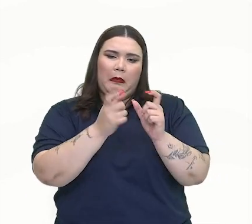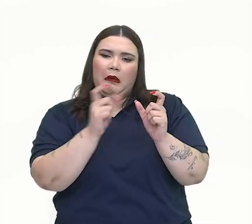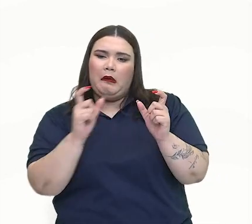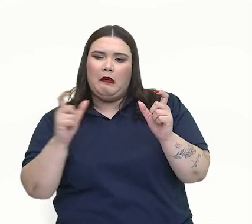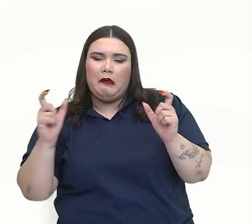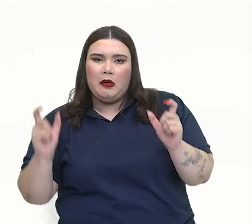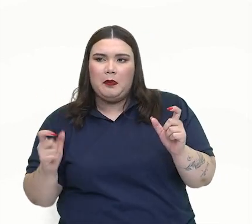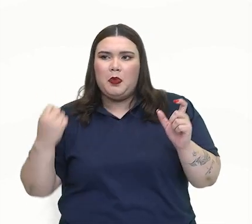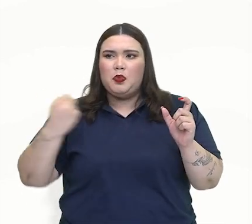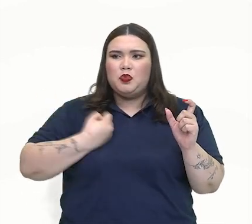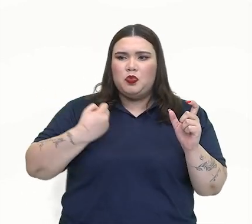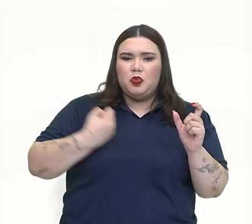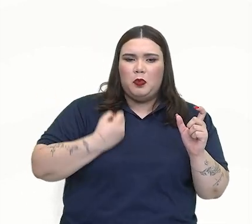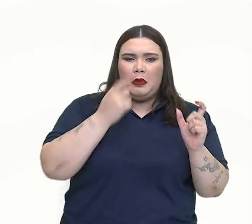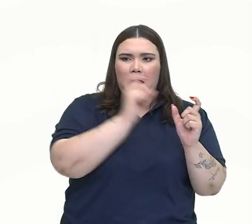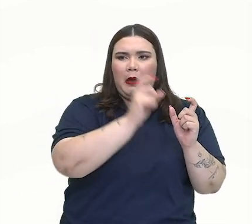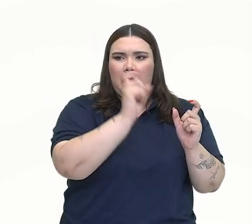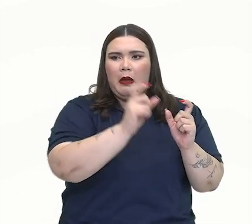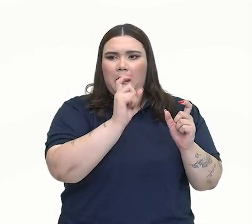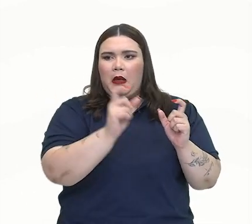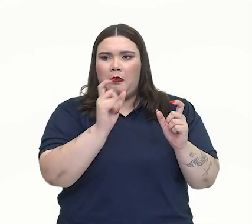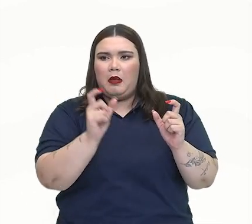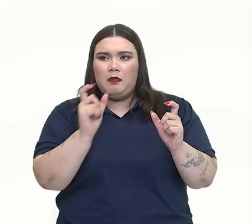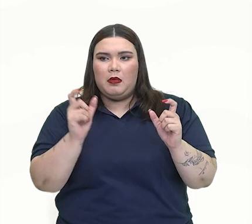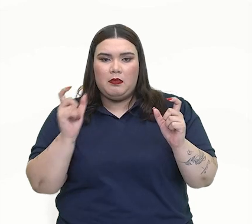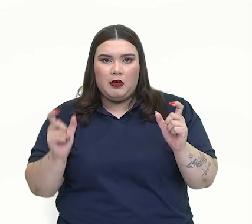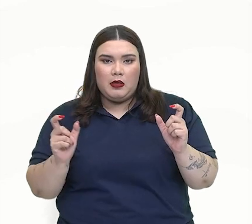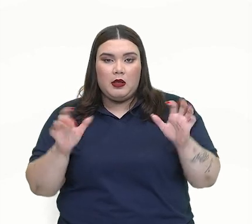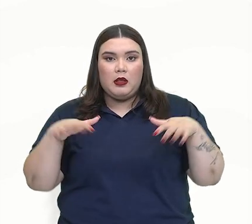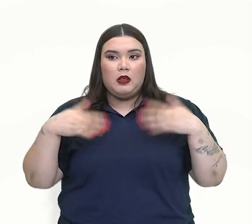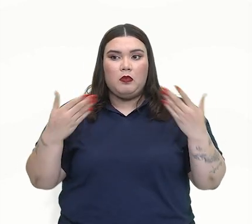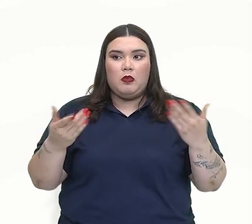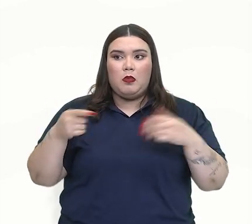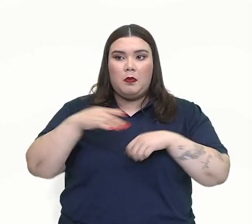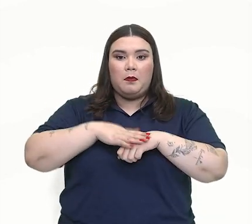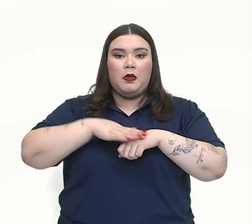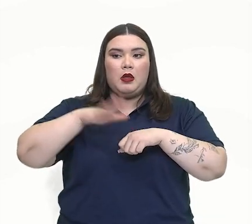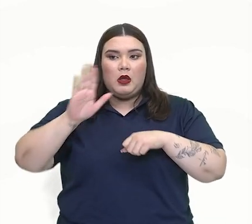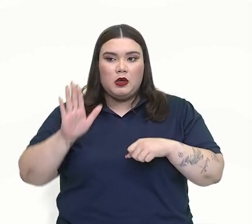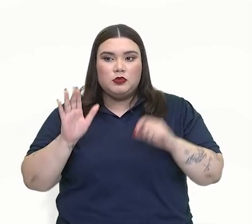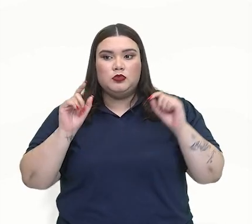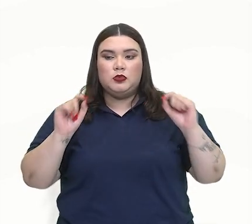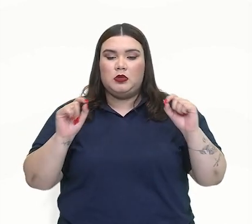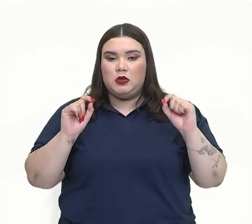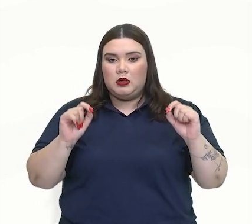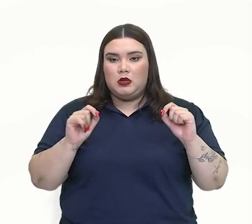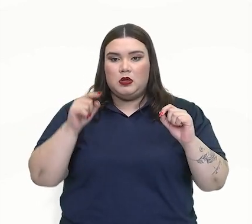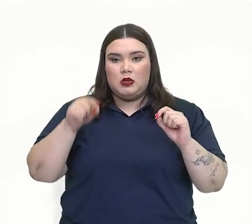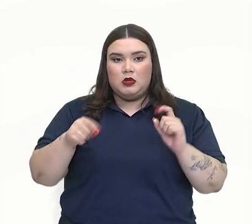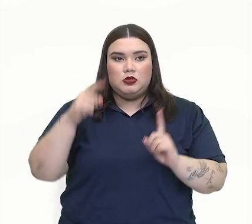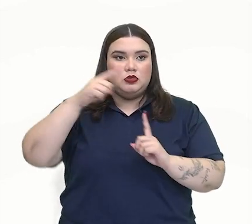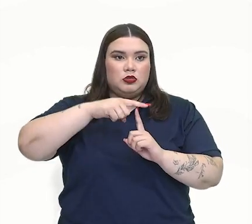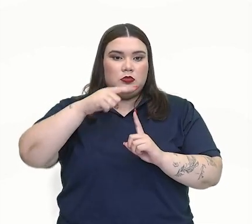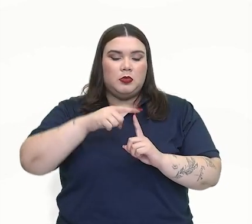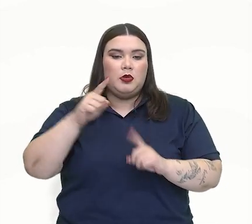muitos números. Então, a escala mais adequada, a unidade mais adequada aqui nesse caso é o